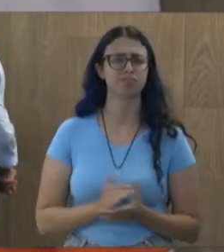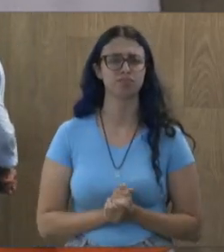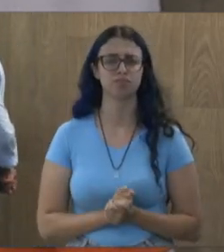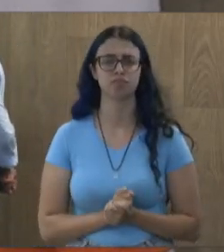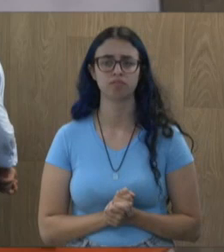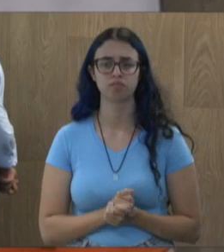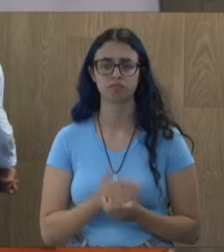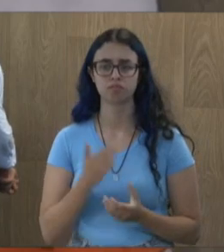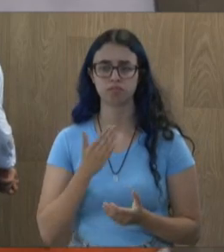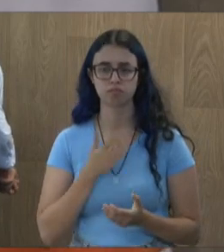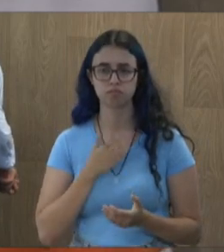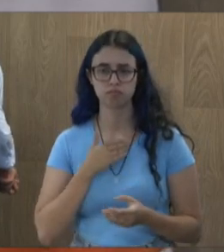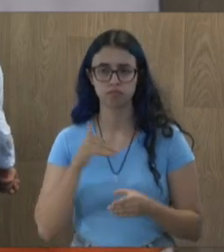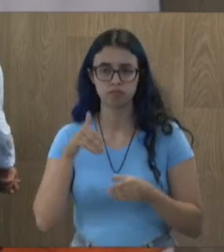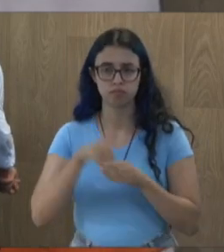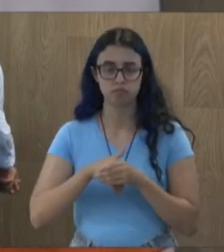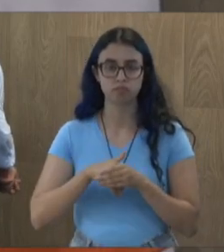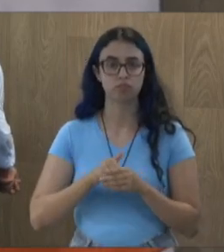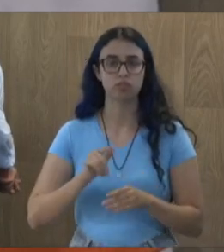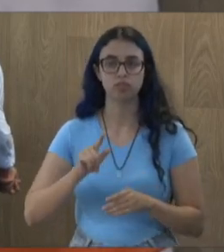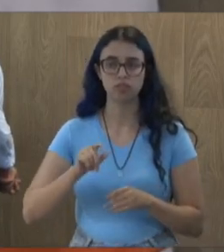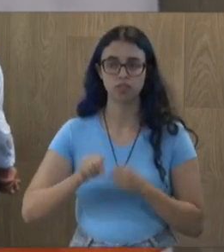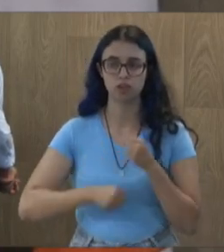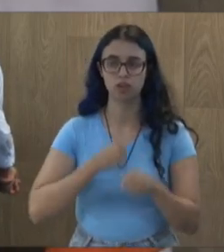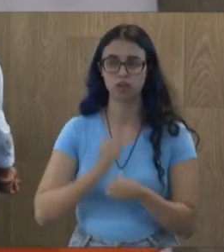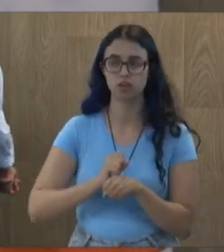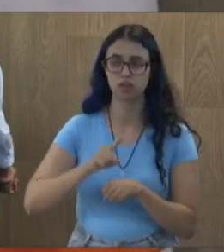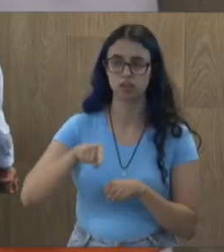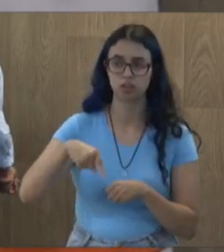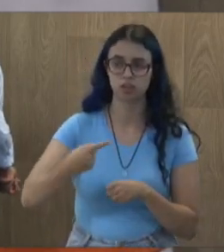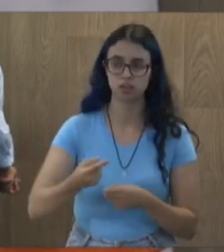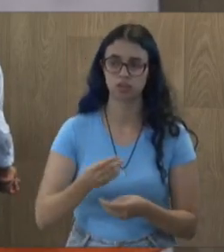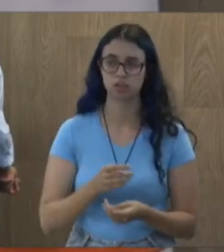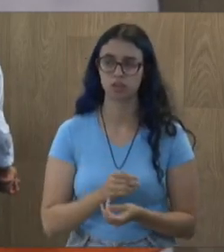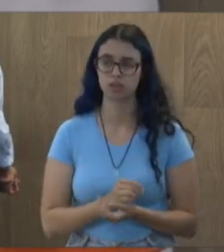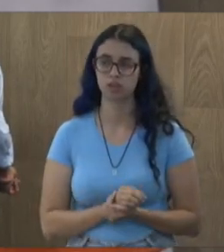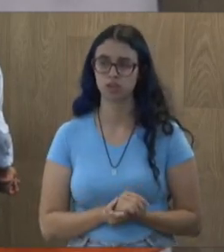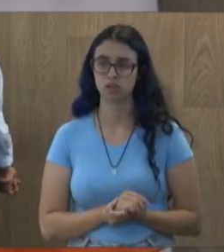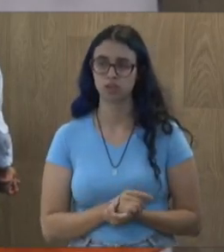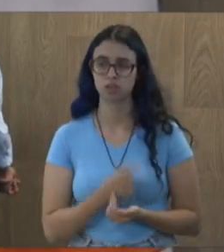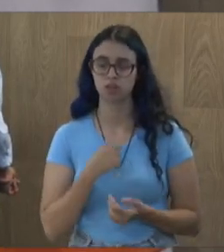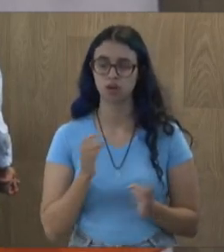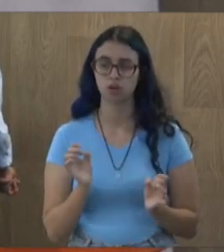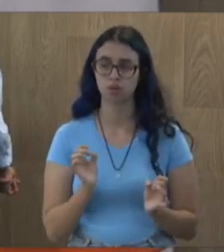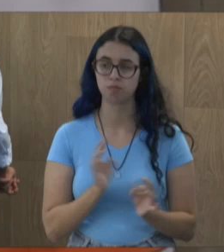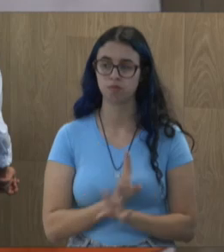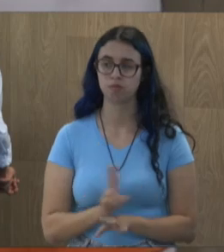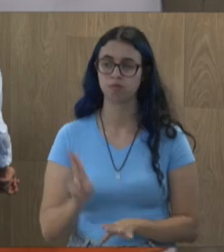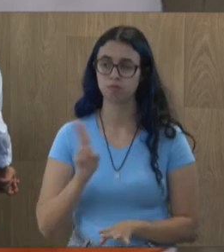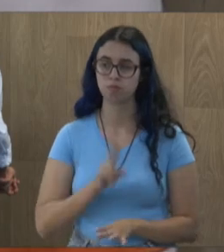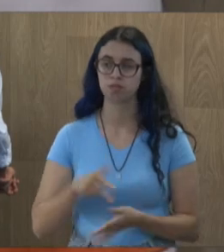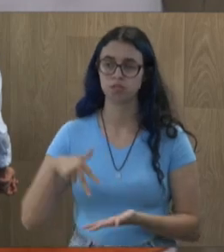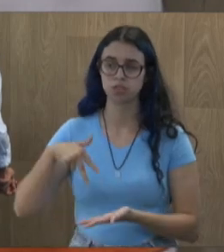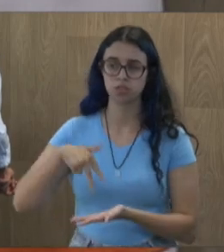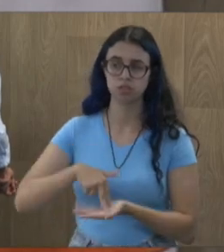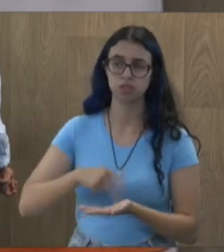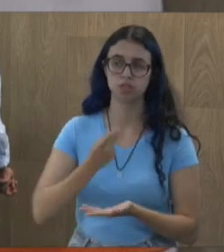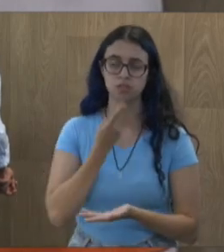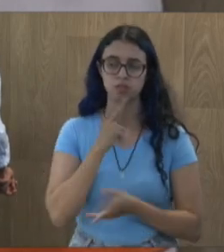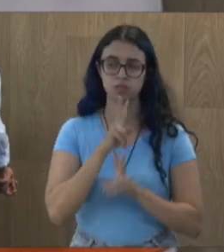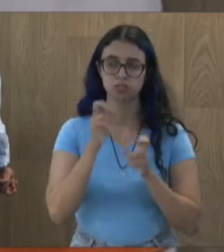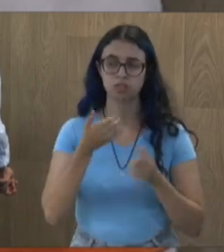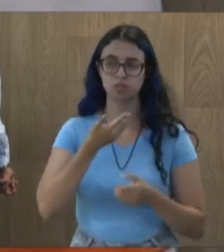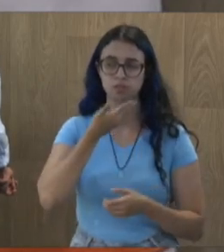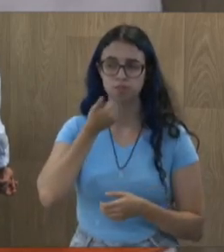que vem. Se for da vontade de Deus, eu quero falar para você. Eu não estou. Eu estou pronto para usar essa tribuna para falar das